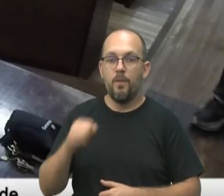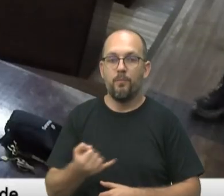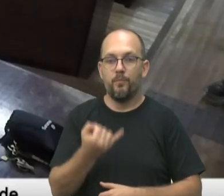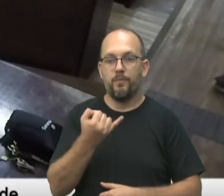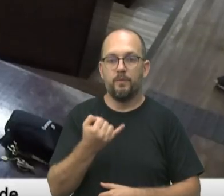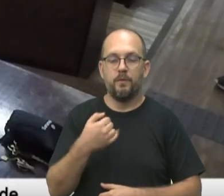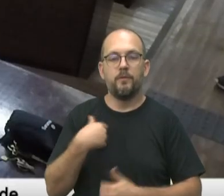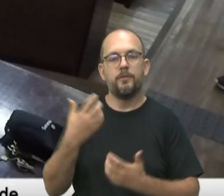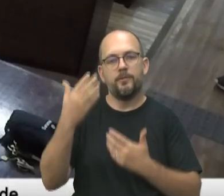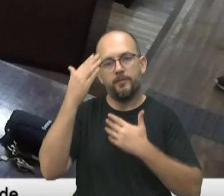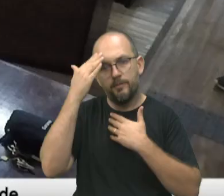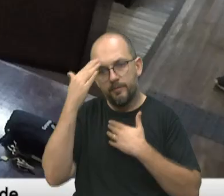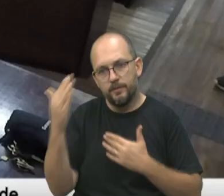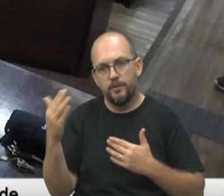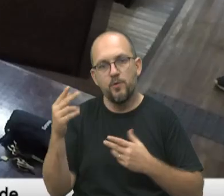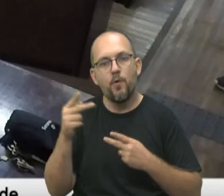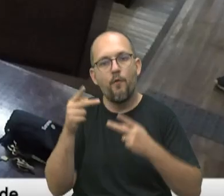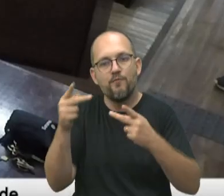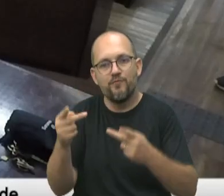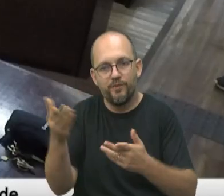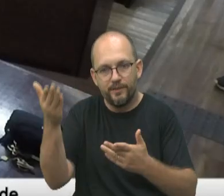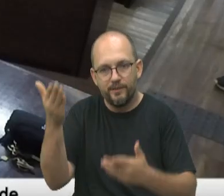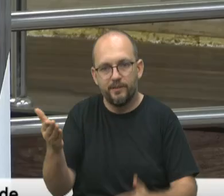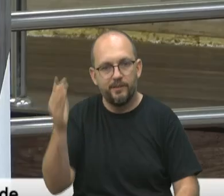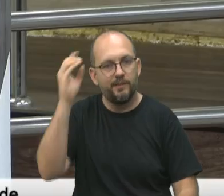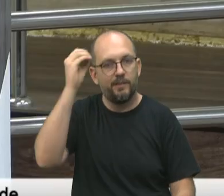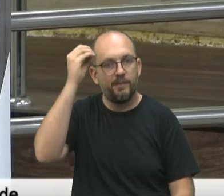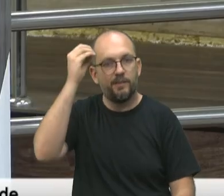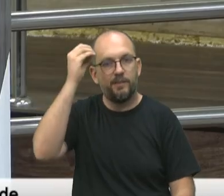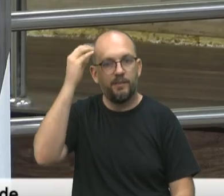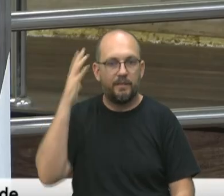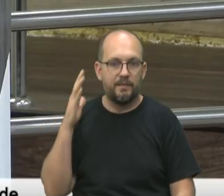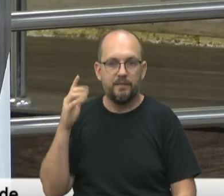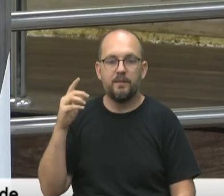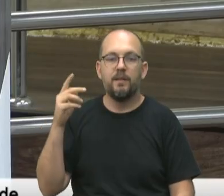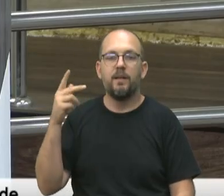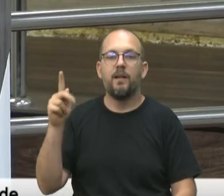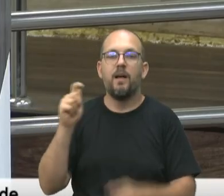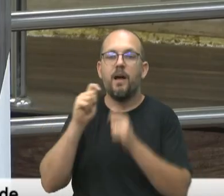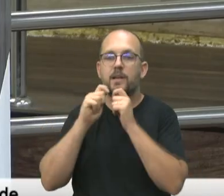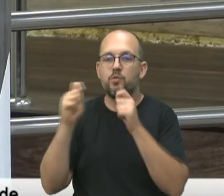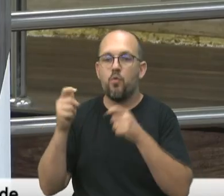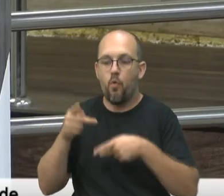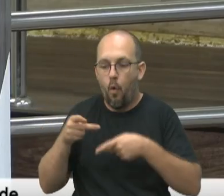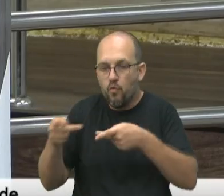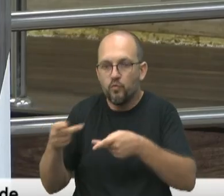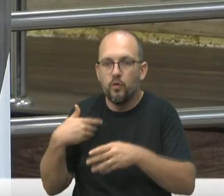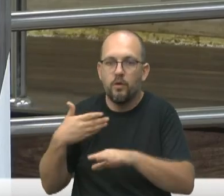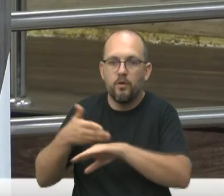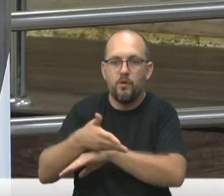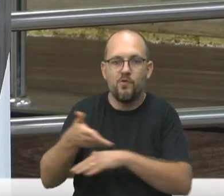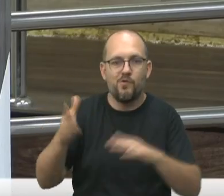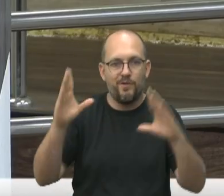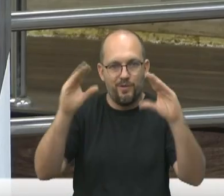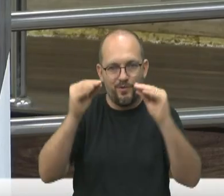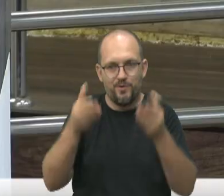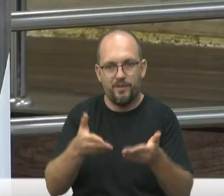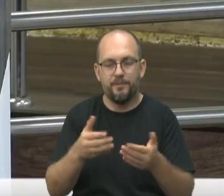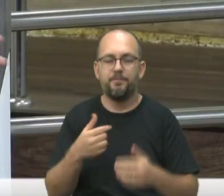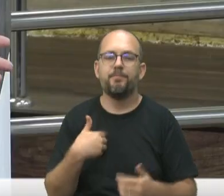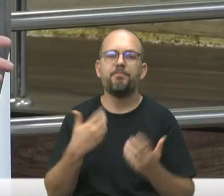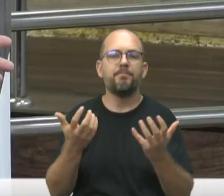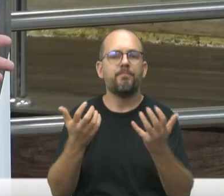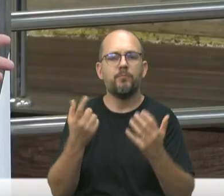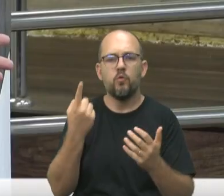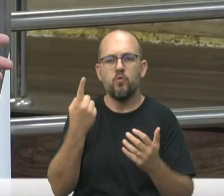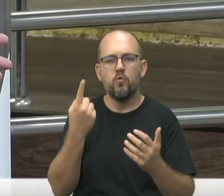Aproveitar, quero agradecer o convite da Dani, né, da assessora, que fez o convite para a gente estar aqui essa noite. E eu quero fazer